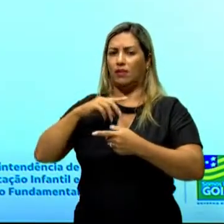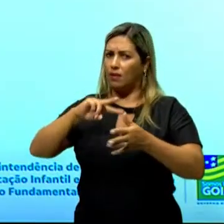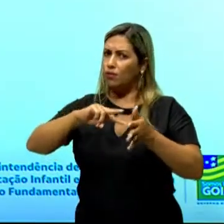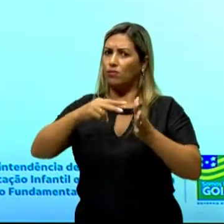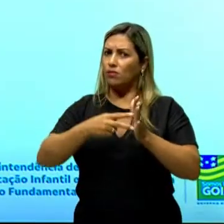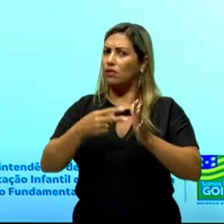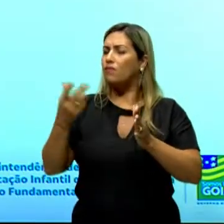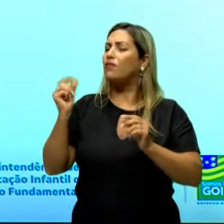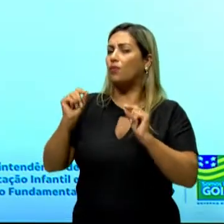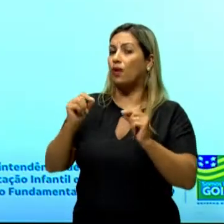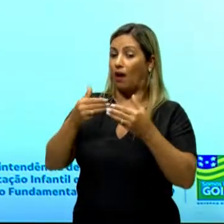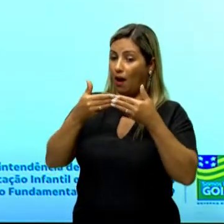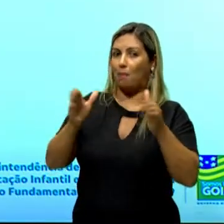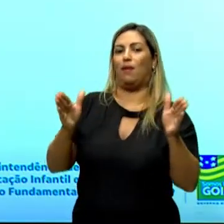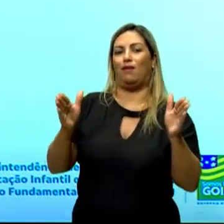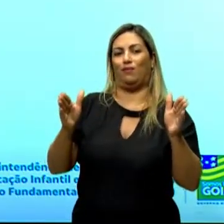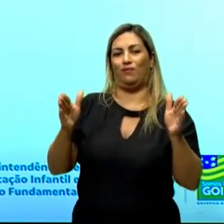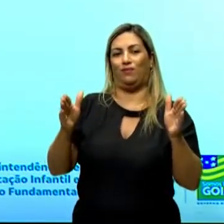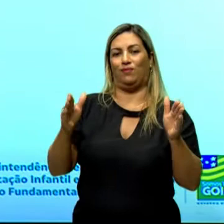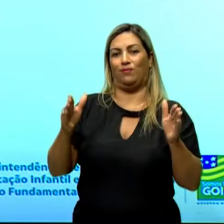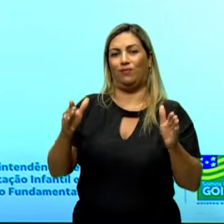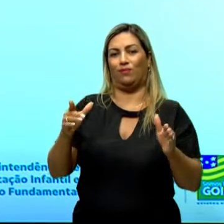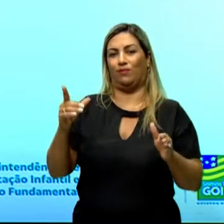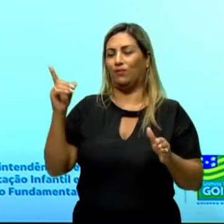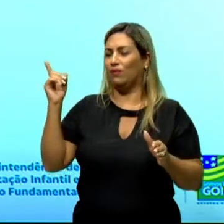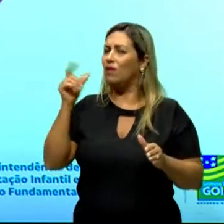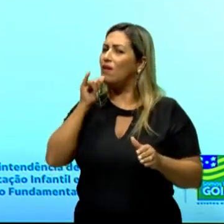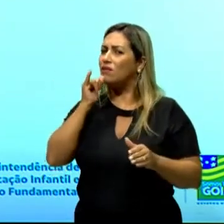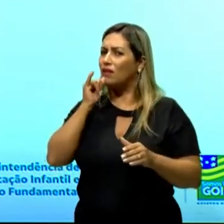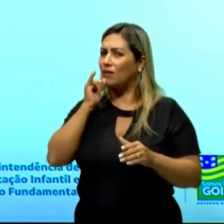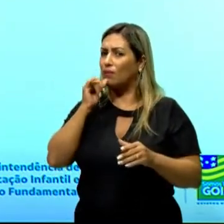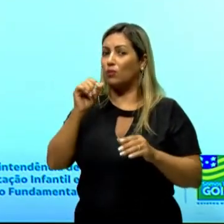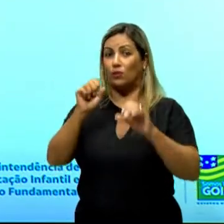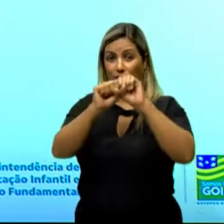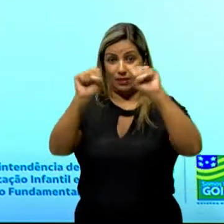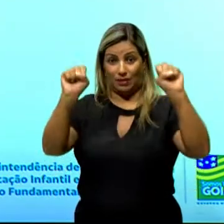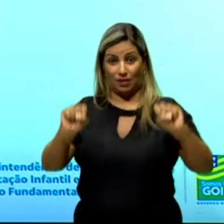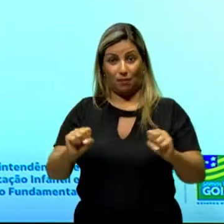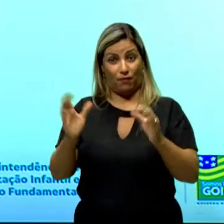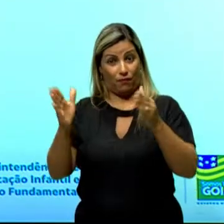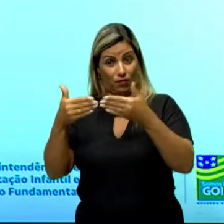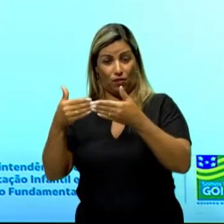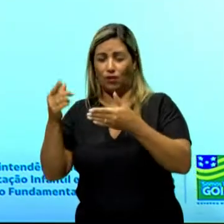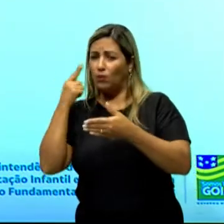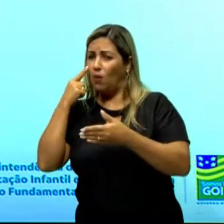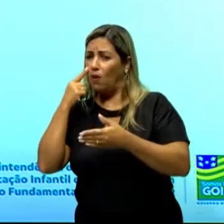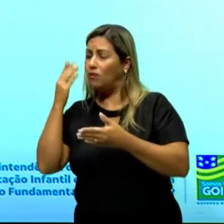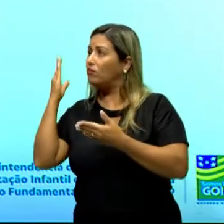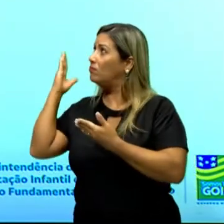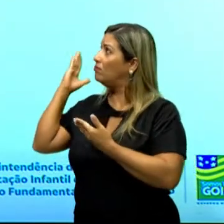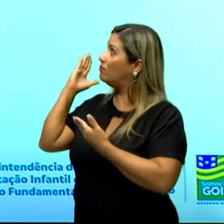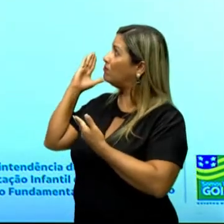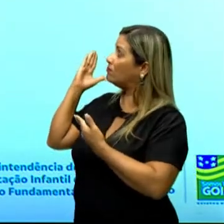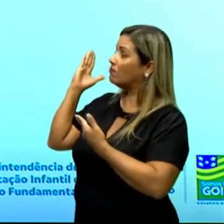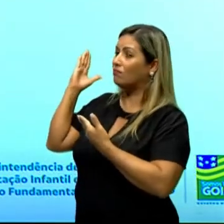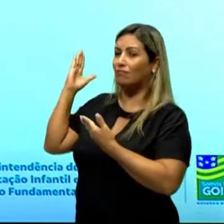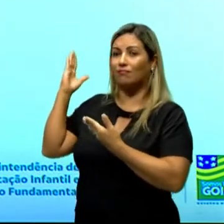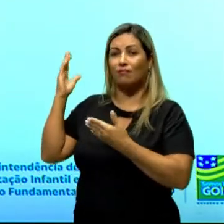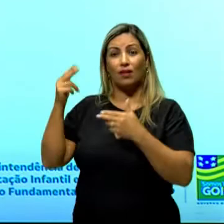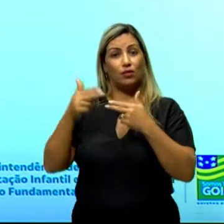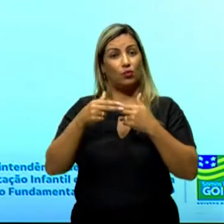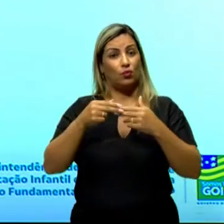sistema aberto. Do outro lado, eu vou ter um exemplo de sistema fechado. Olha só, quando a gente utiliza